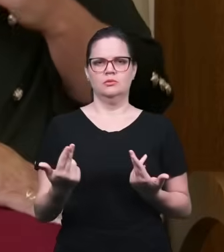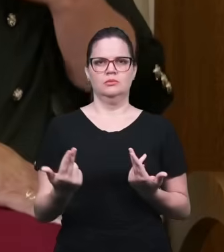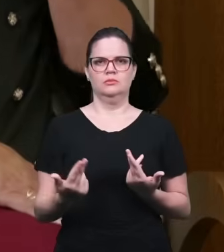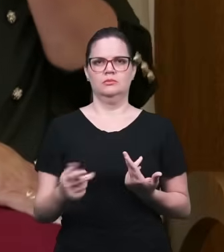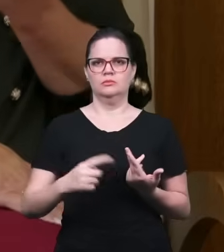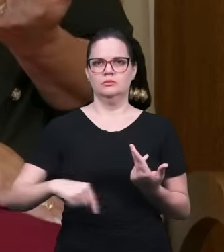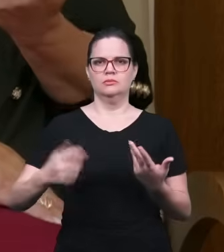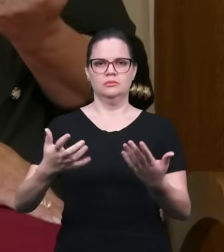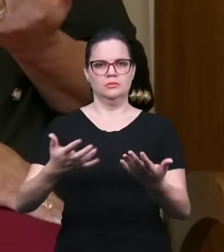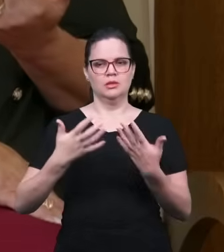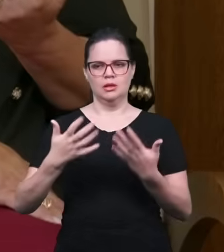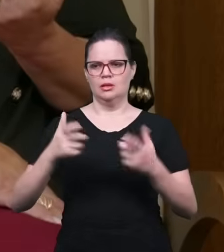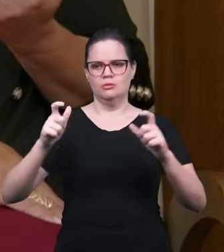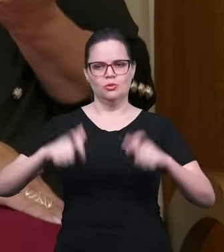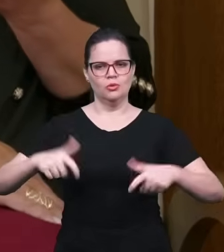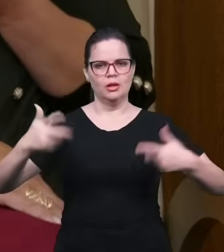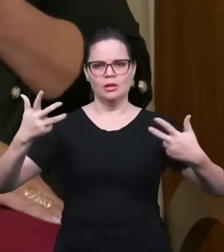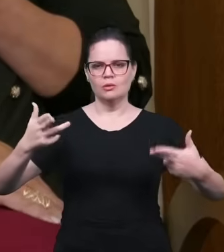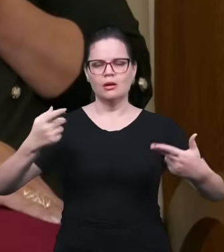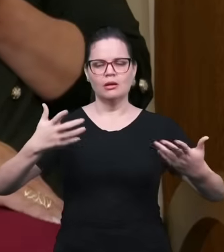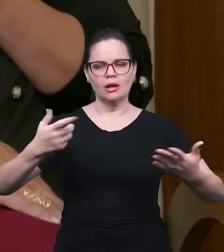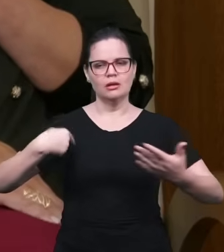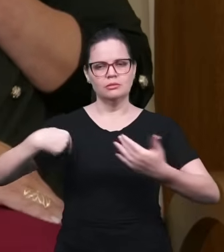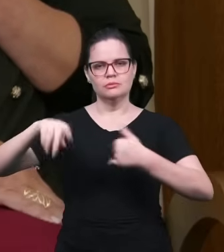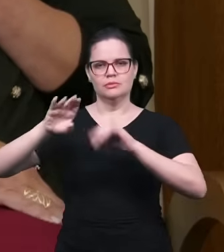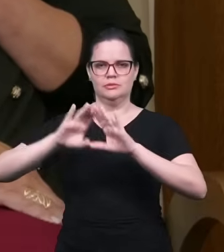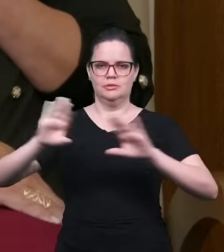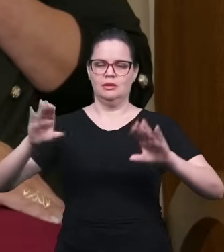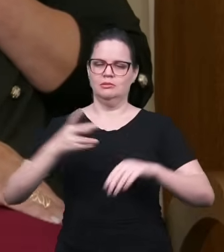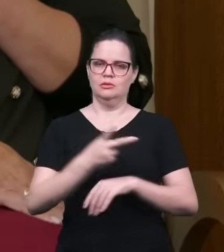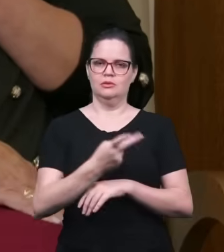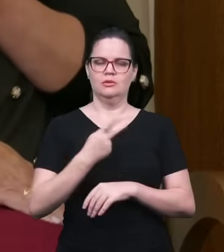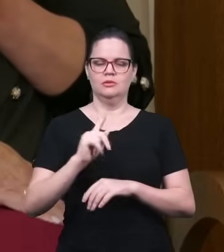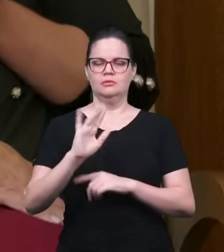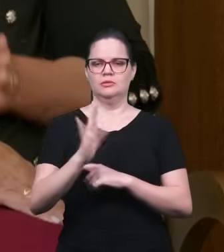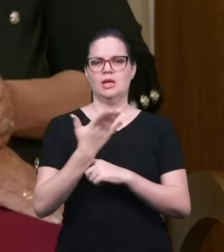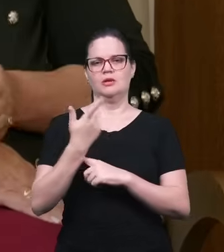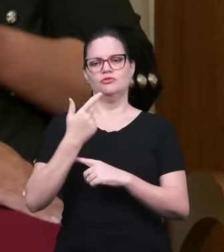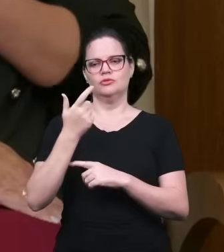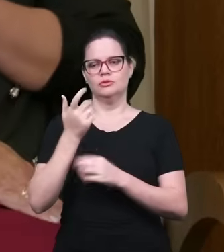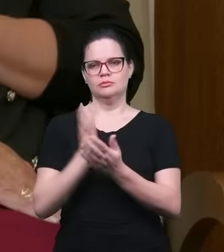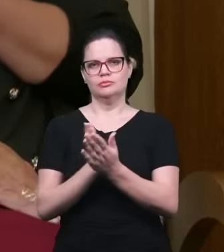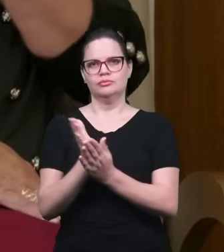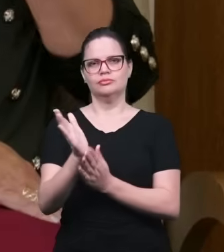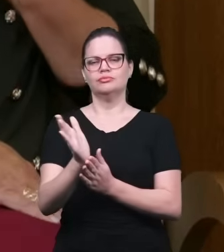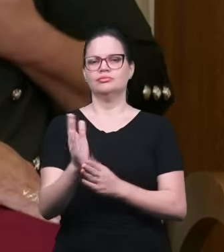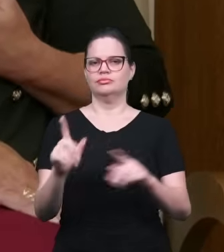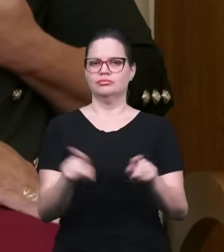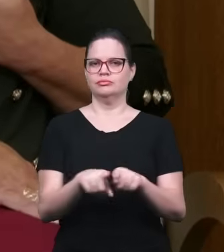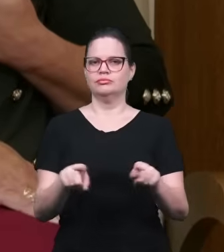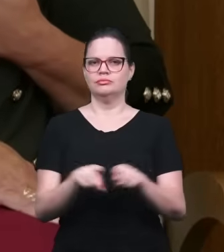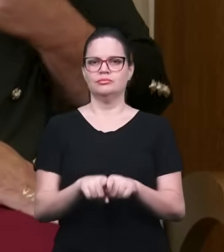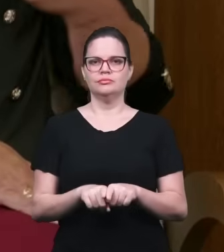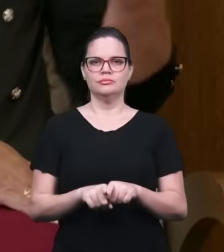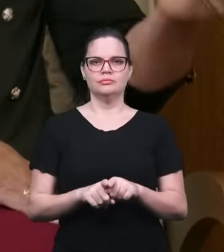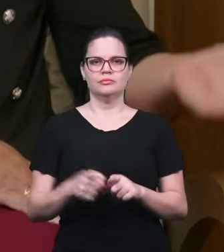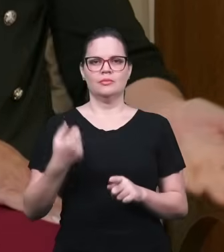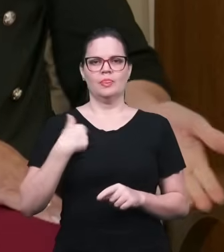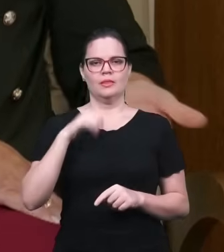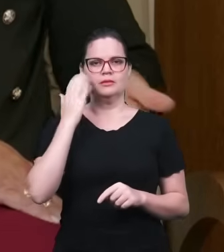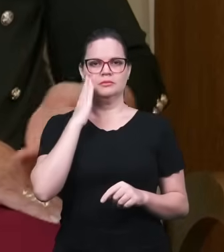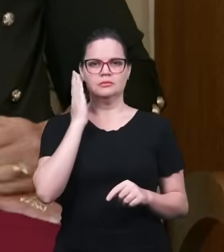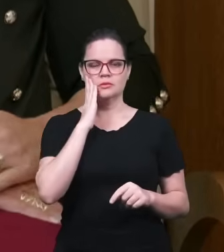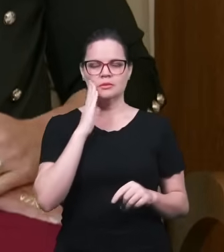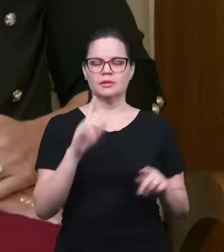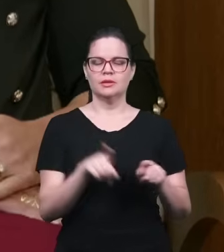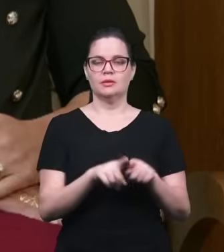nós queremos ir para o mesmo lugar. Amém. Então isso nos ajuda a caminhar, isso nos ajuda a incentivar